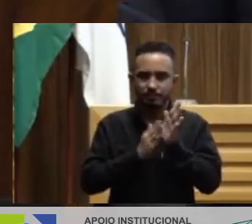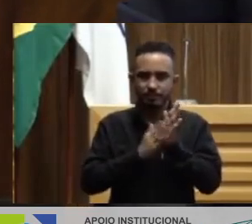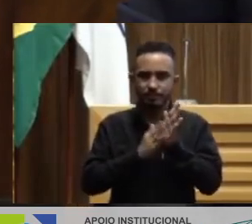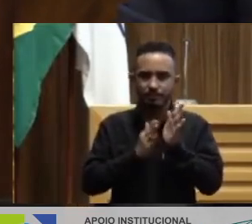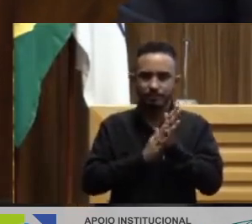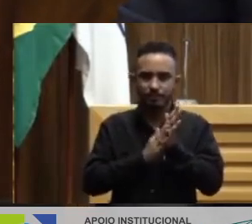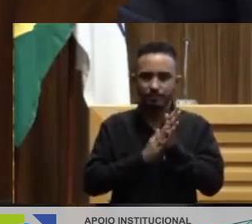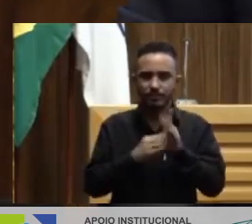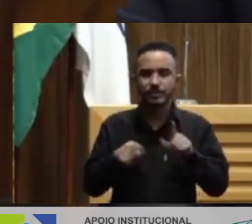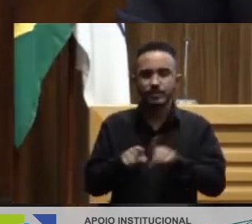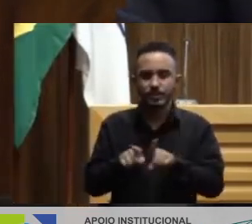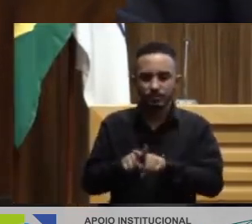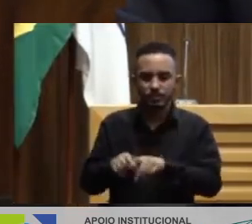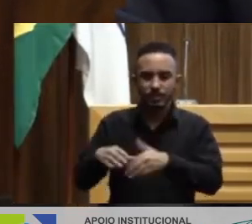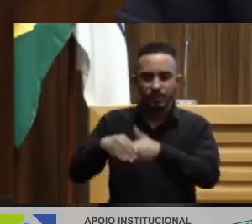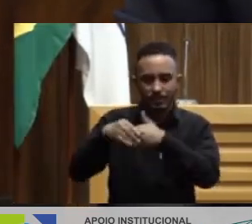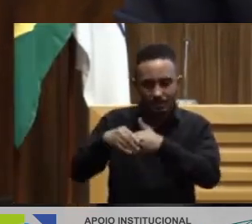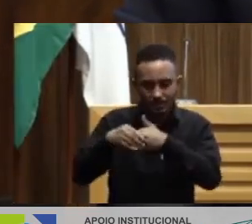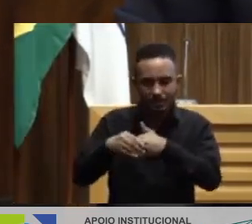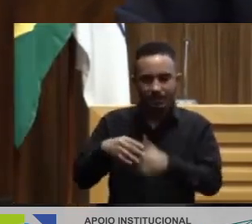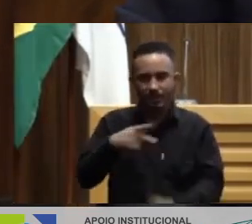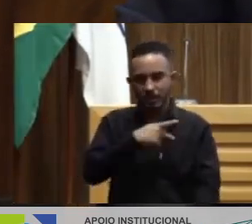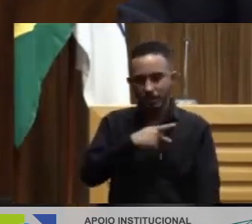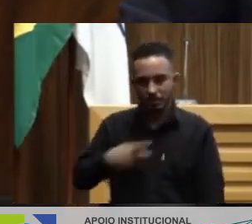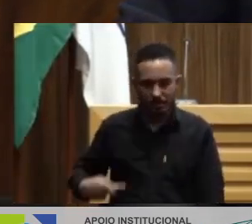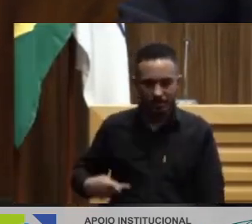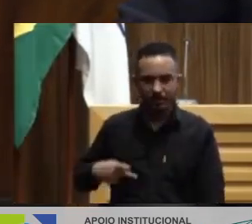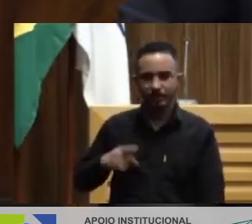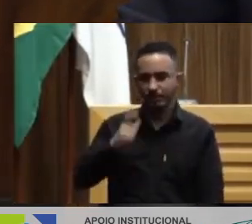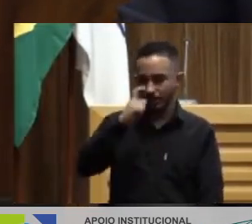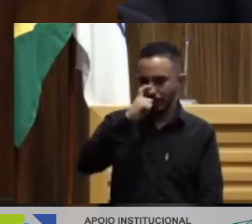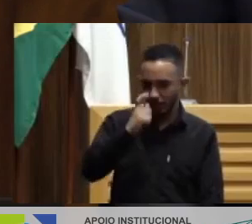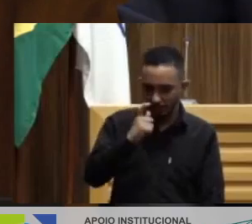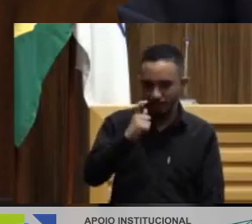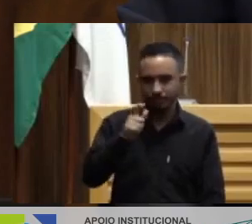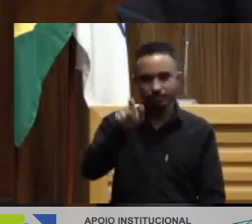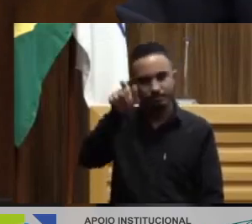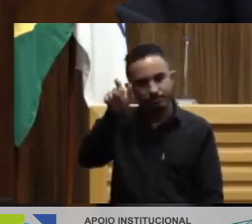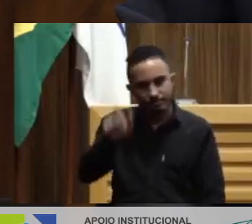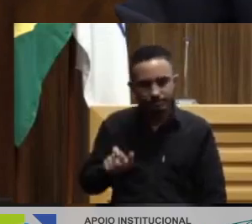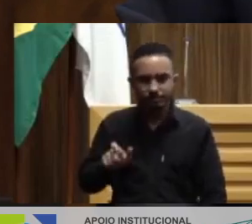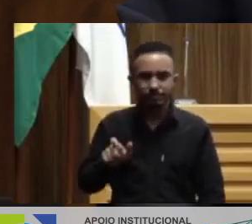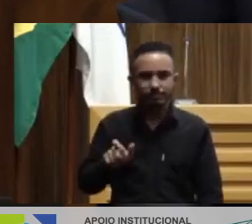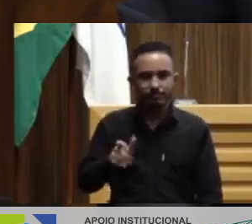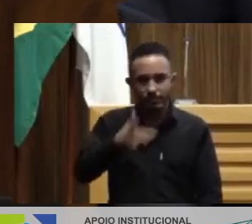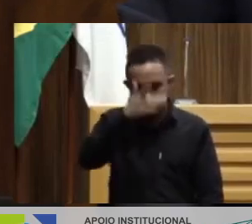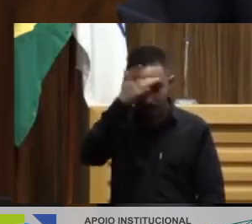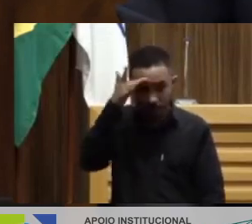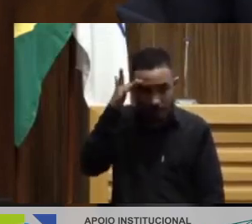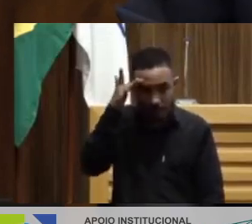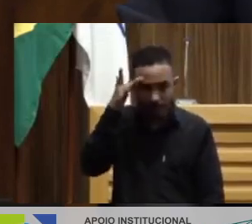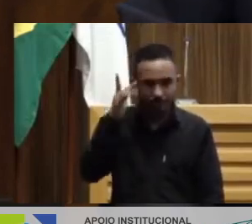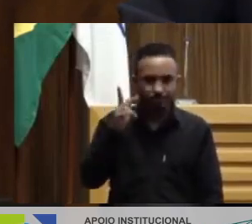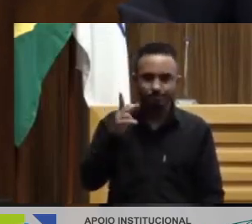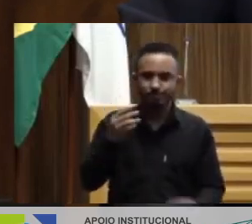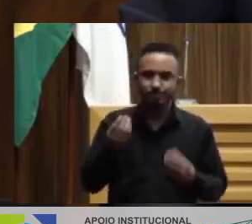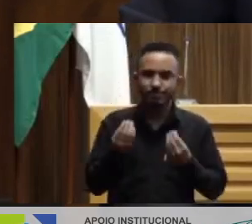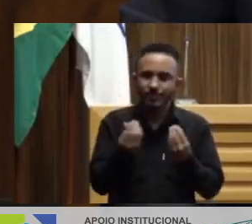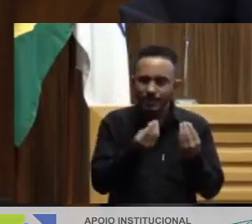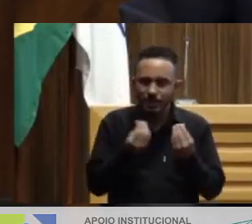Fazer uma saudação ao nosso presidente Alckmin, uma pessoa extremamente